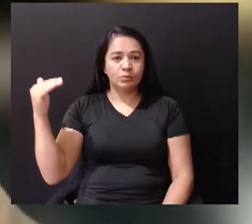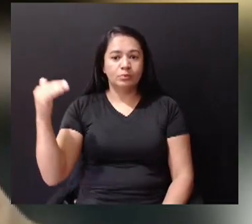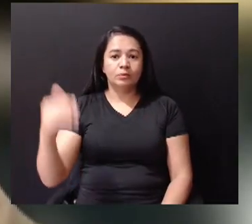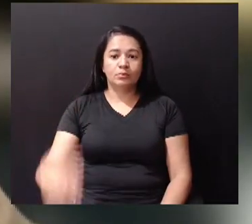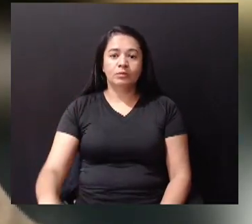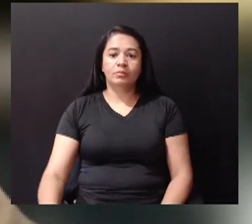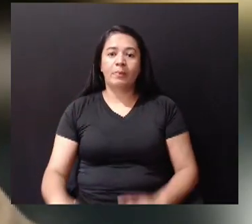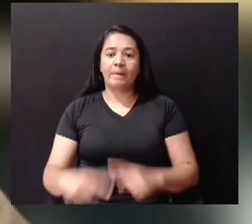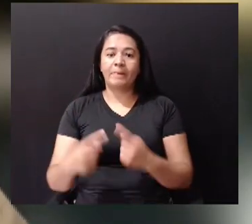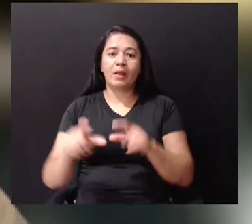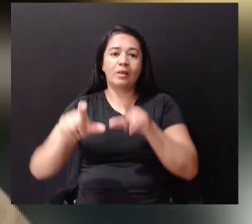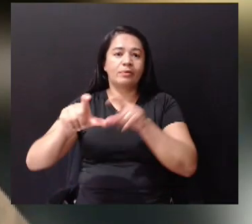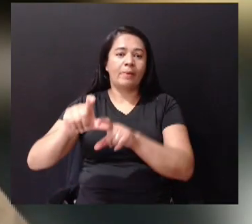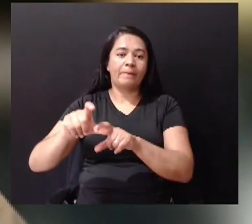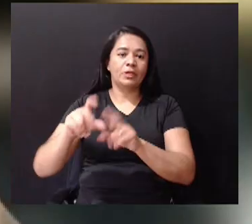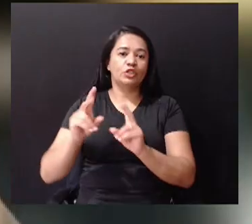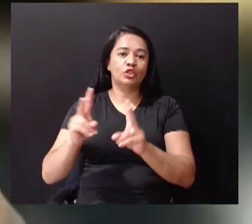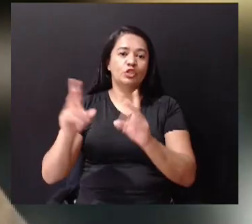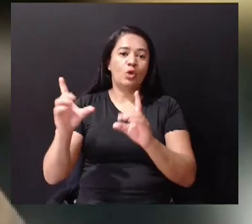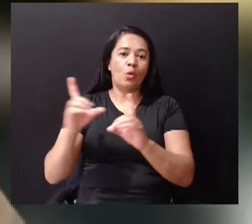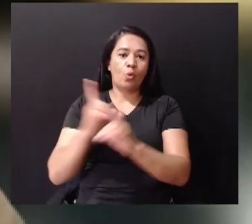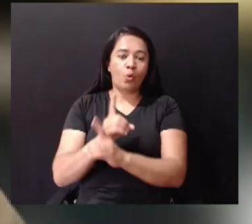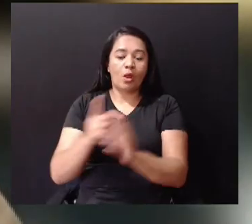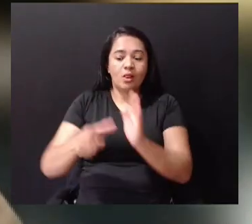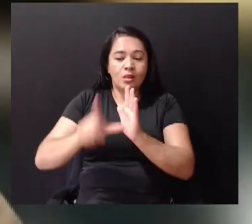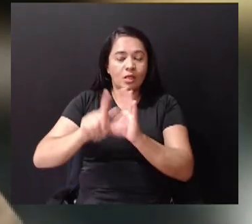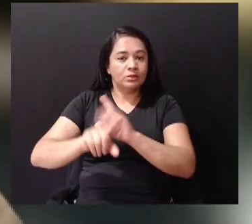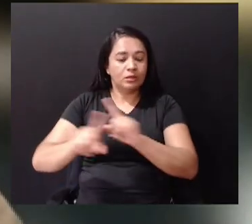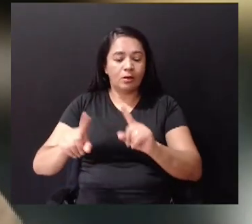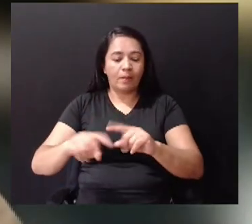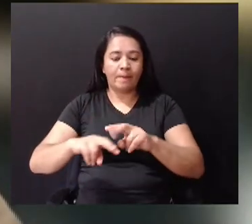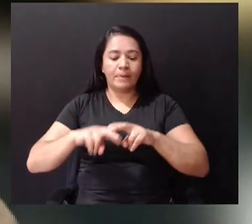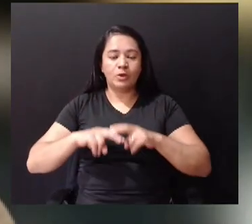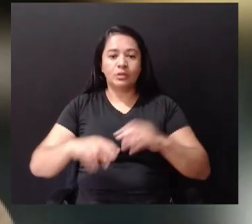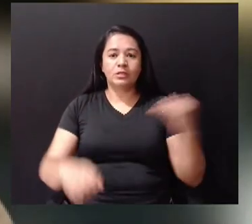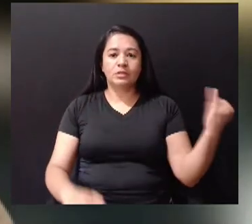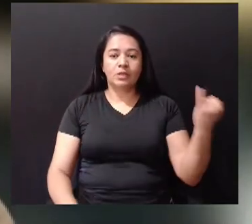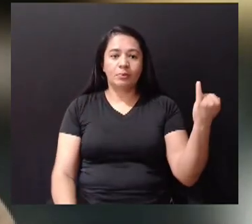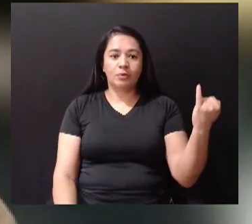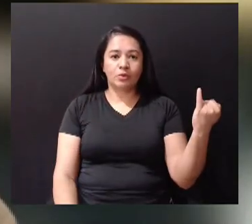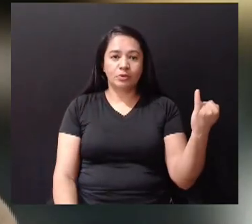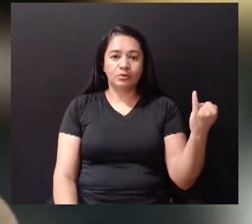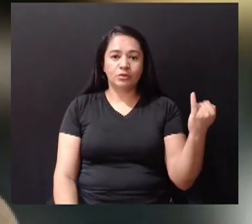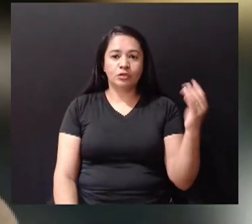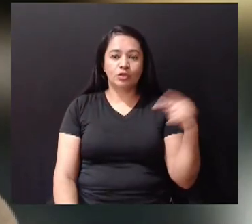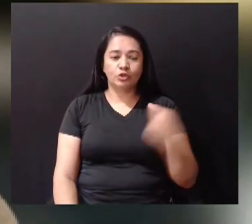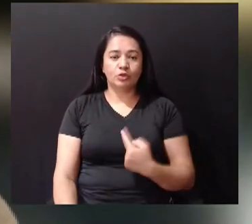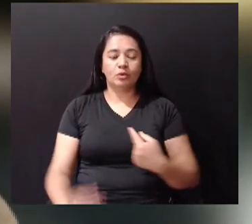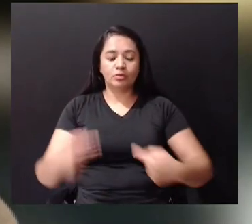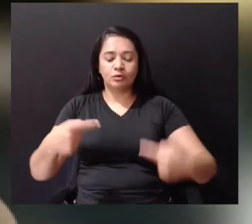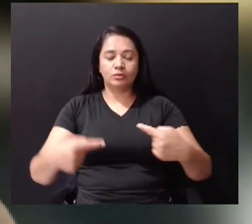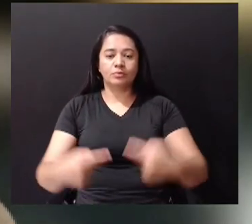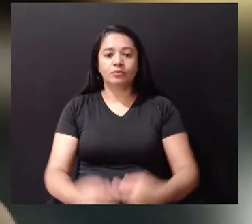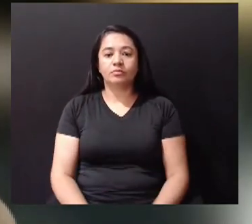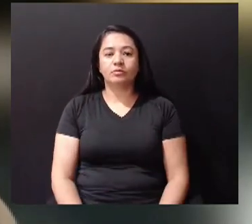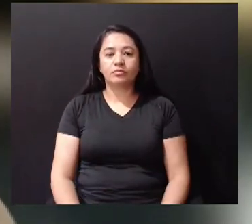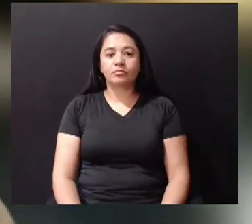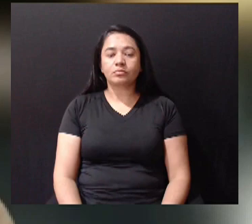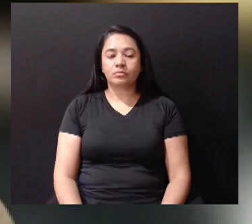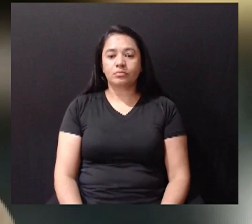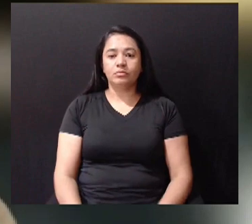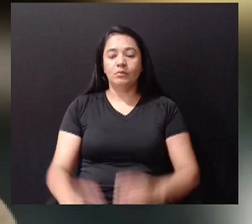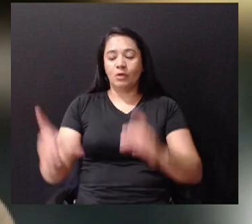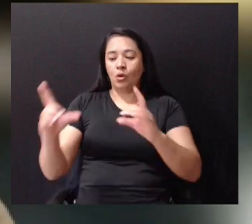do diagnóstico precoce, por isso a importância de estarmos aqui discutindo. O diagnóstico precoce é o primeiro